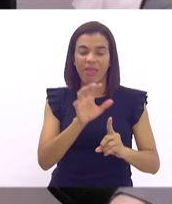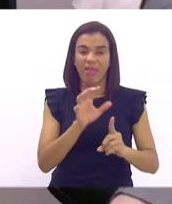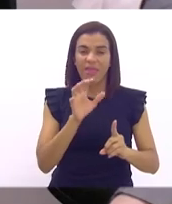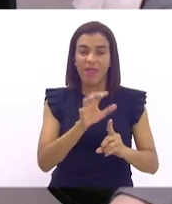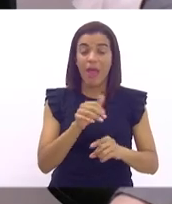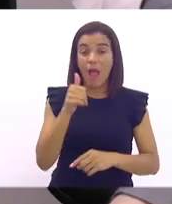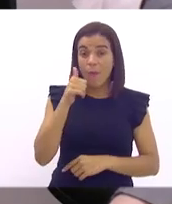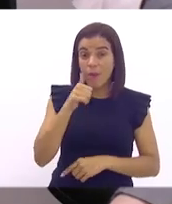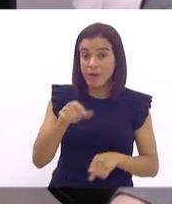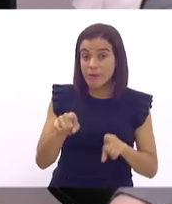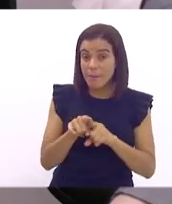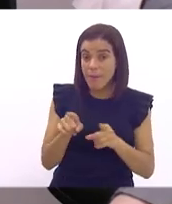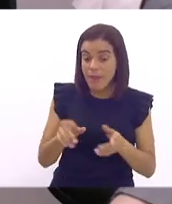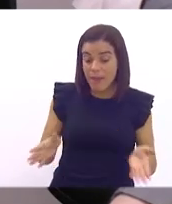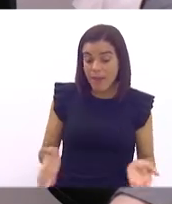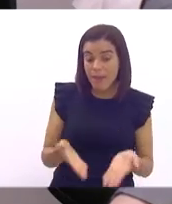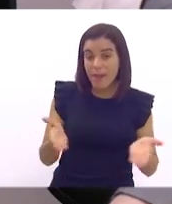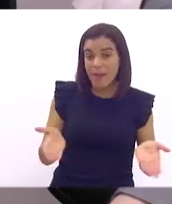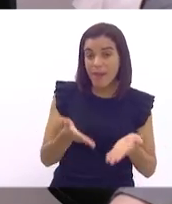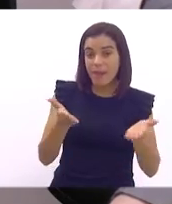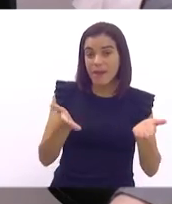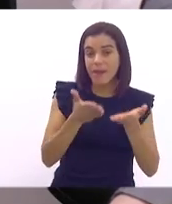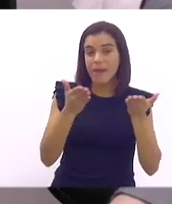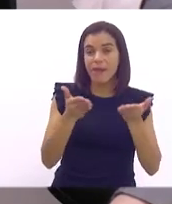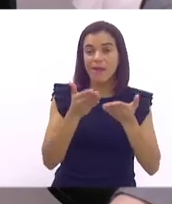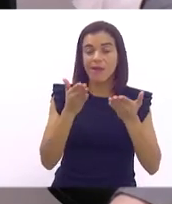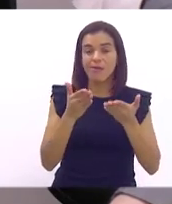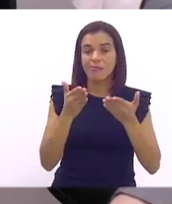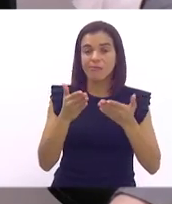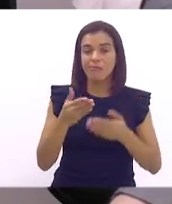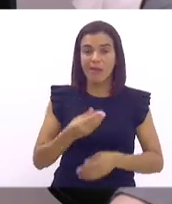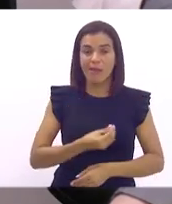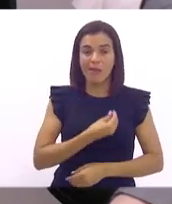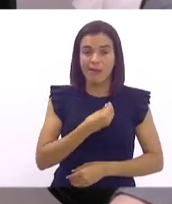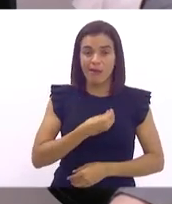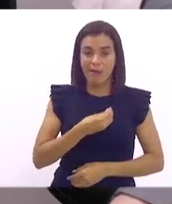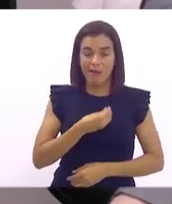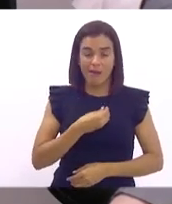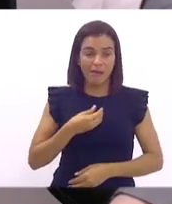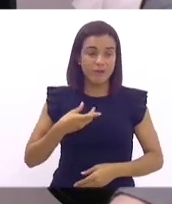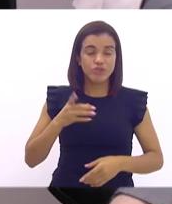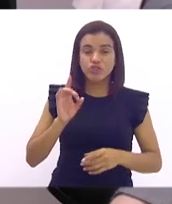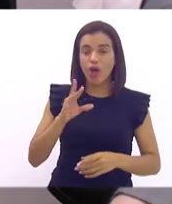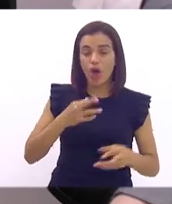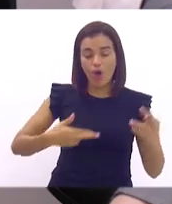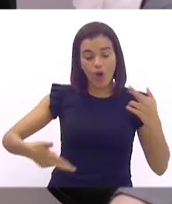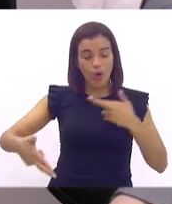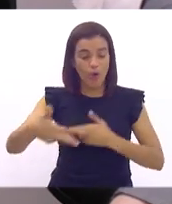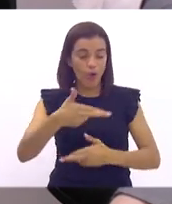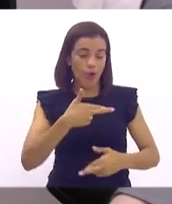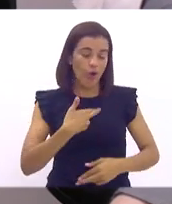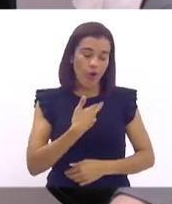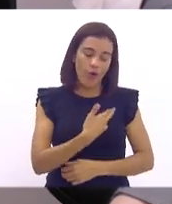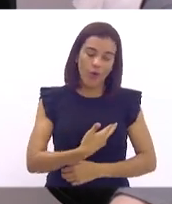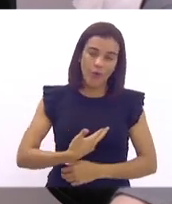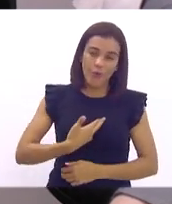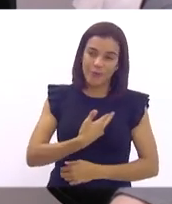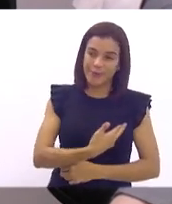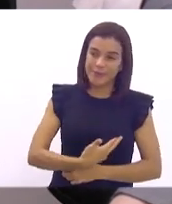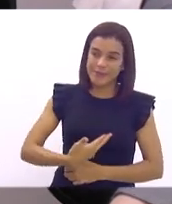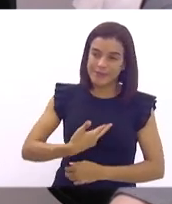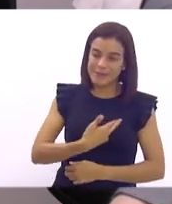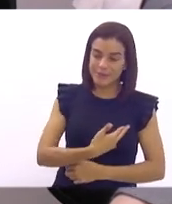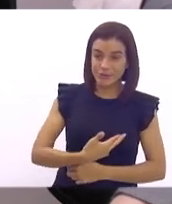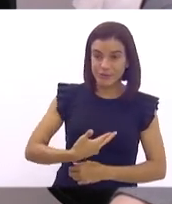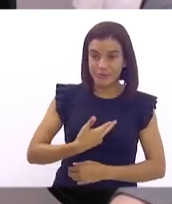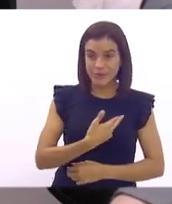é incentivada a ocupar um local romântico nas relações, né? Um local